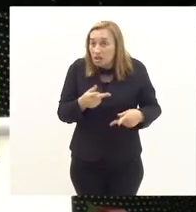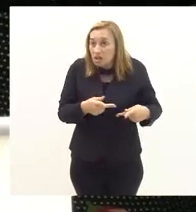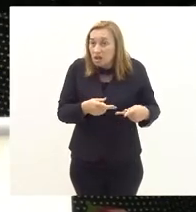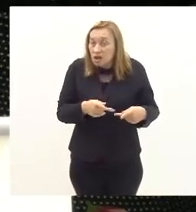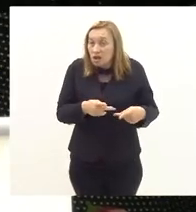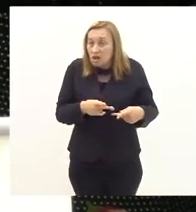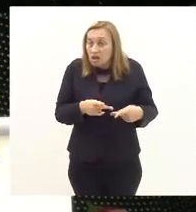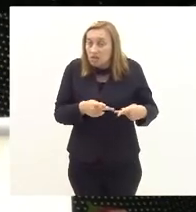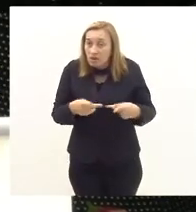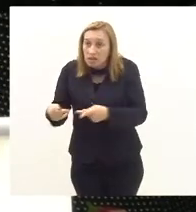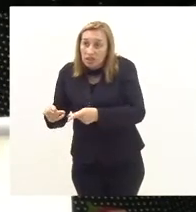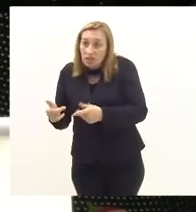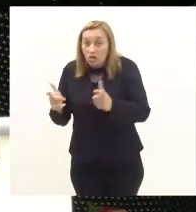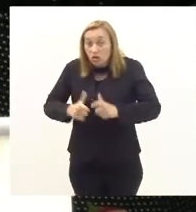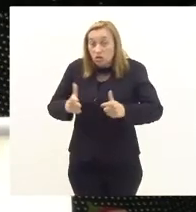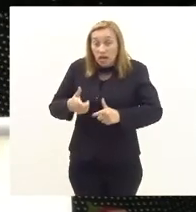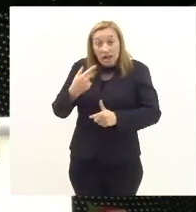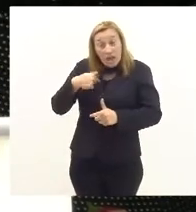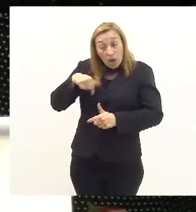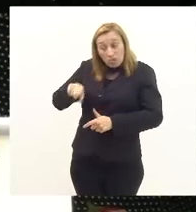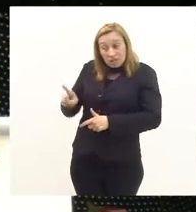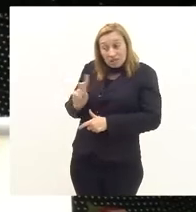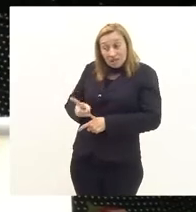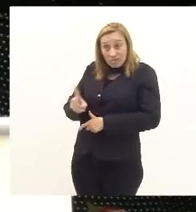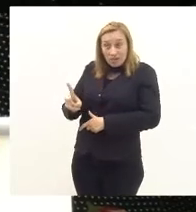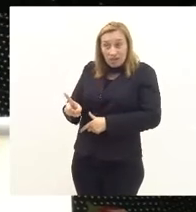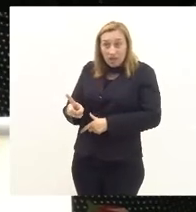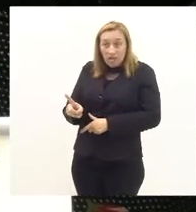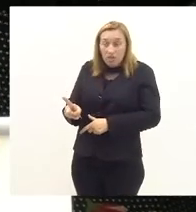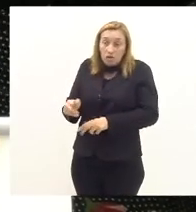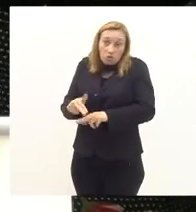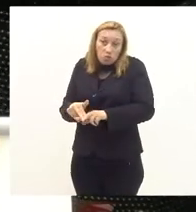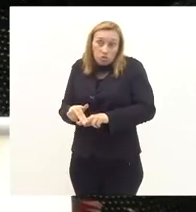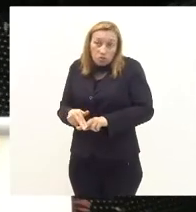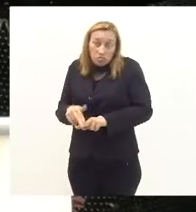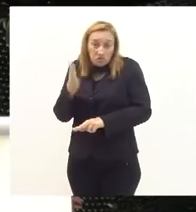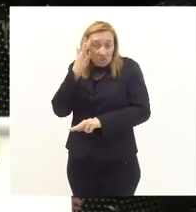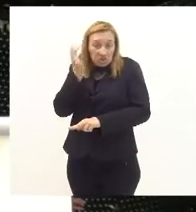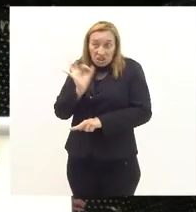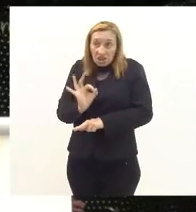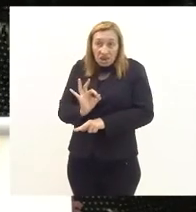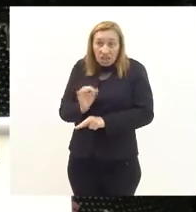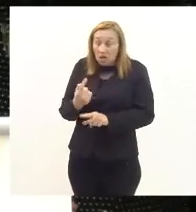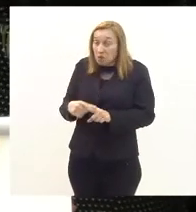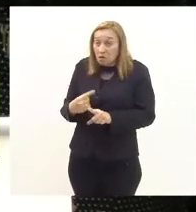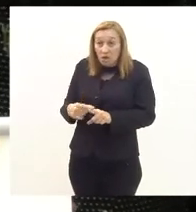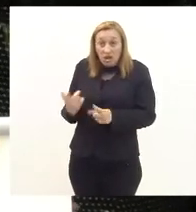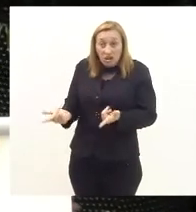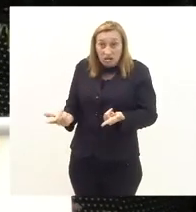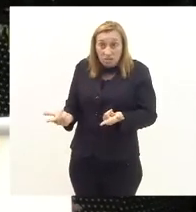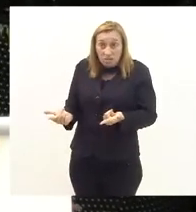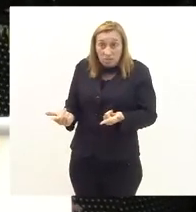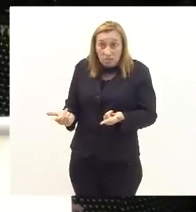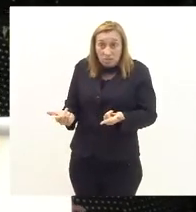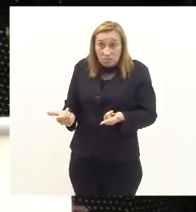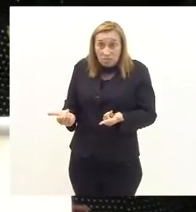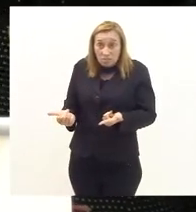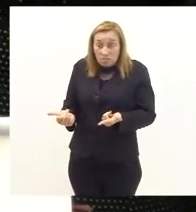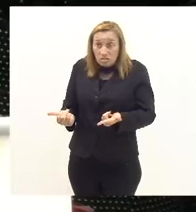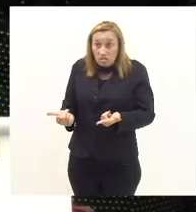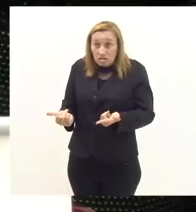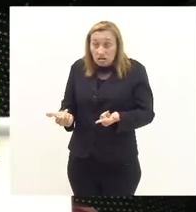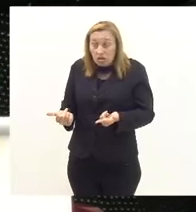frequentando. Paguei por uma coisa que eu não tive nada a ver e não entendi nada. E, tipo assim, não aconteceu nada